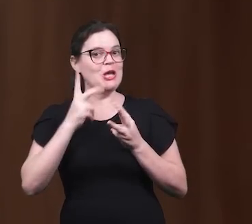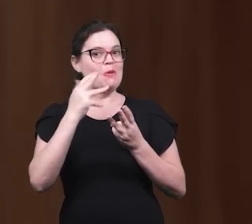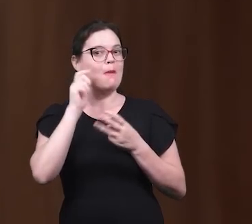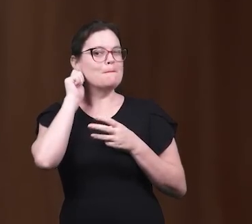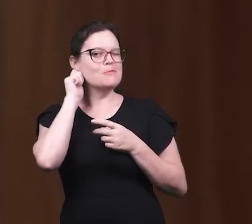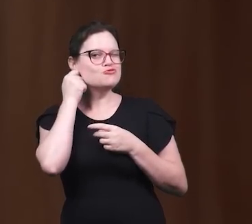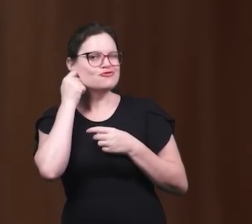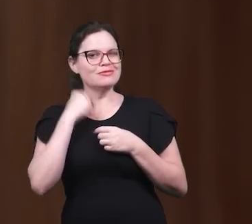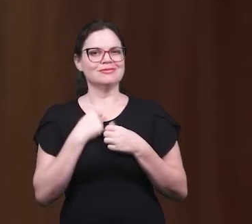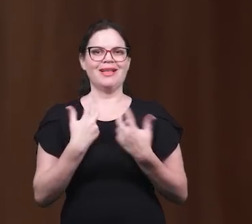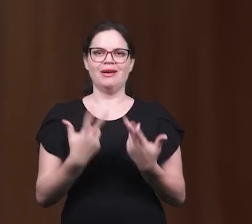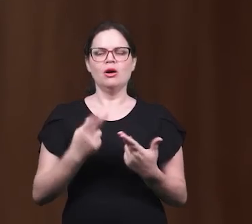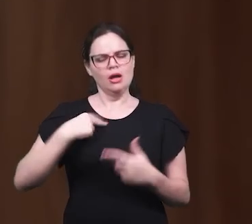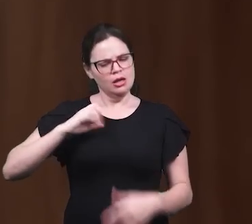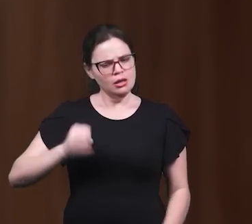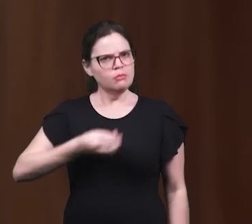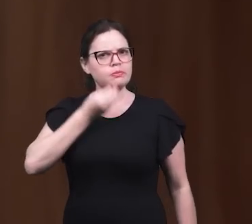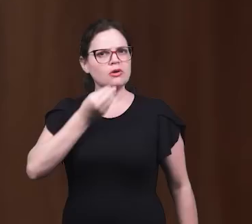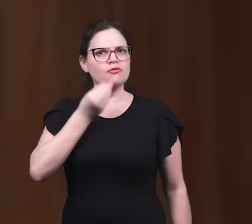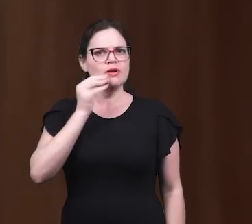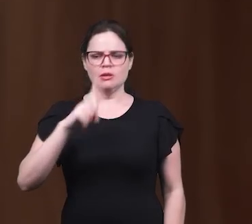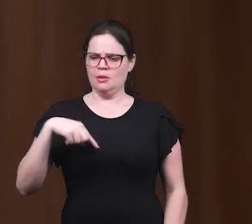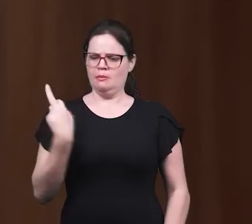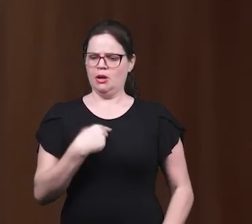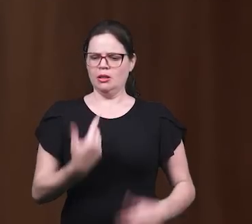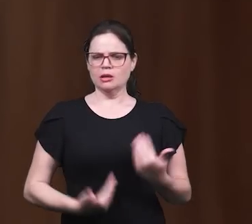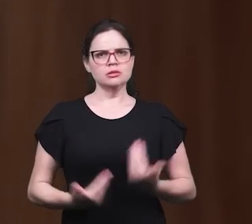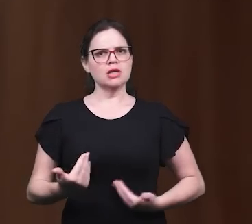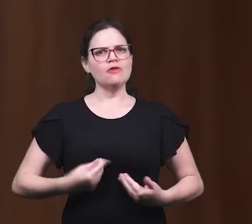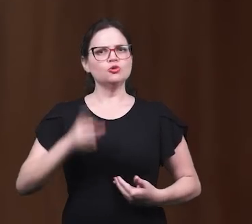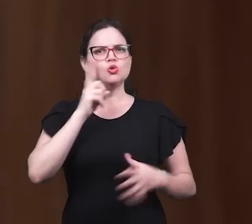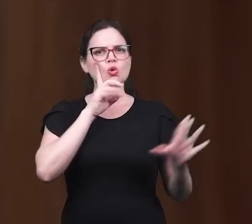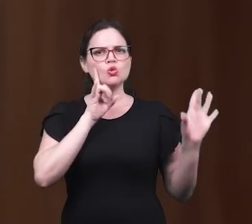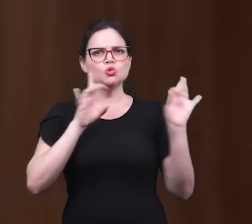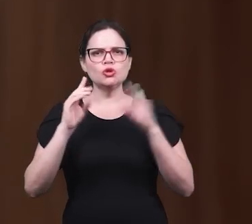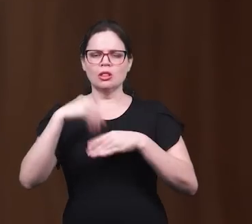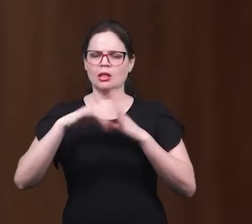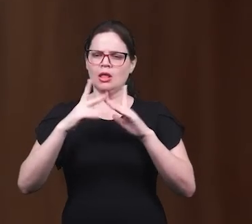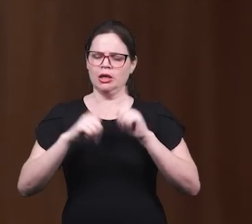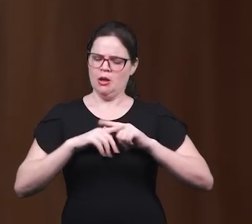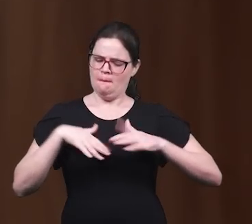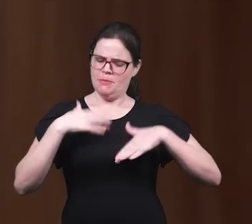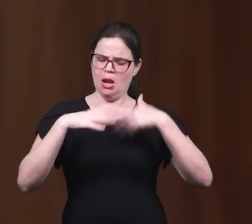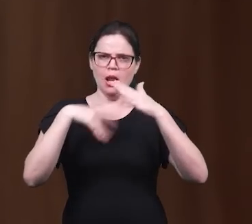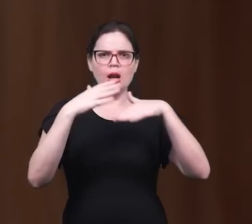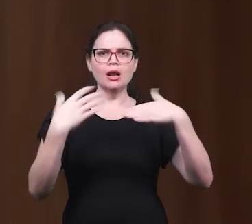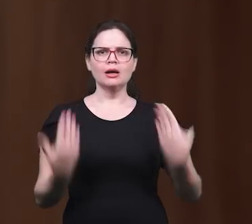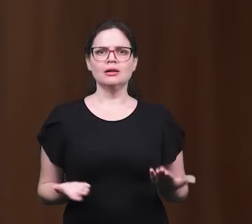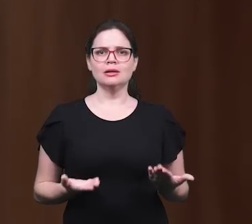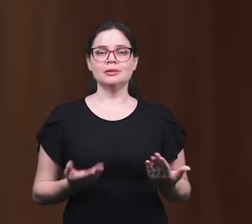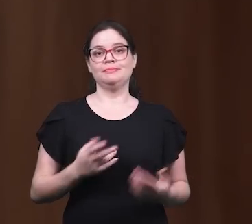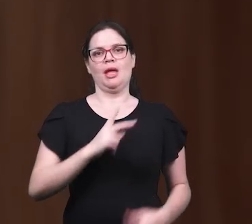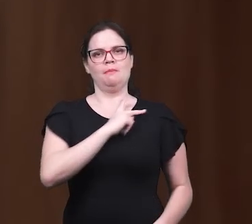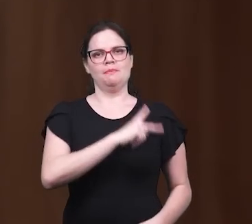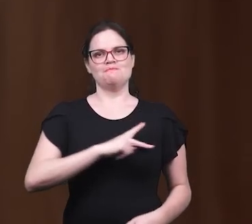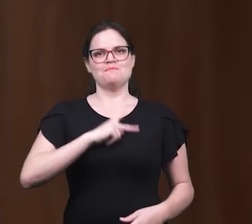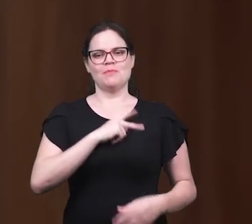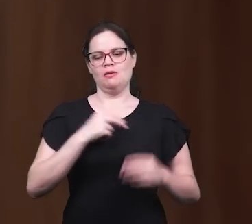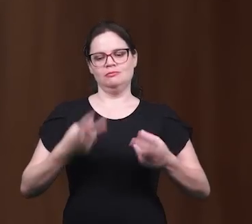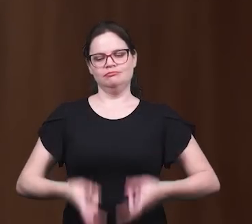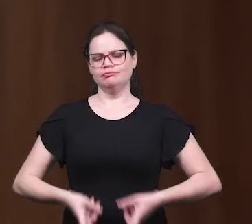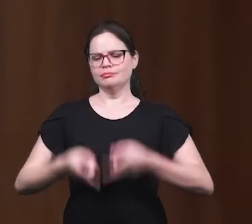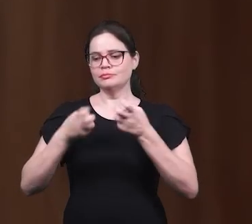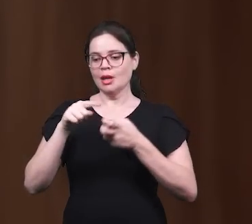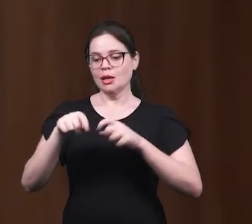é de grande proveito no dia a dia da igreja. Até que Paulo, então, ele vai perceber que